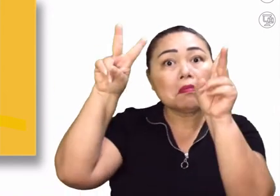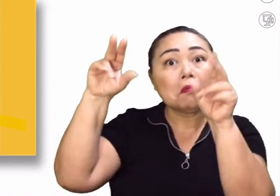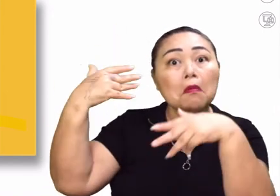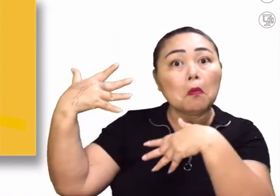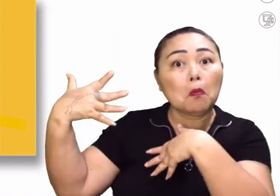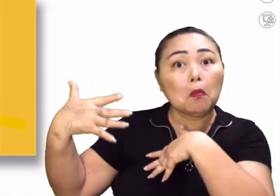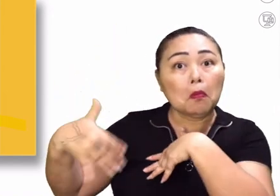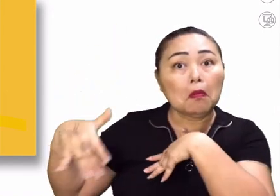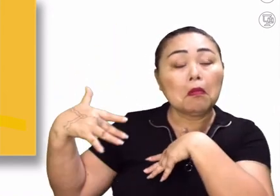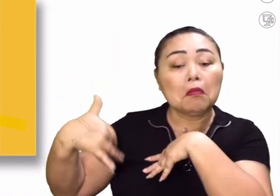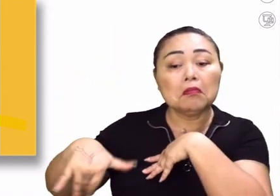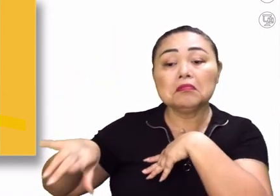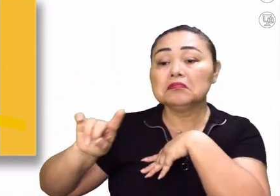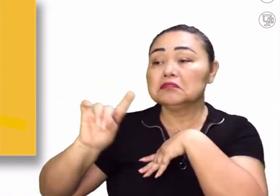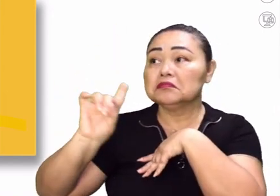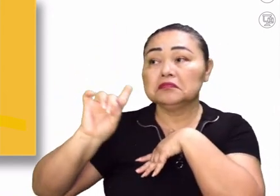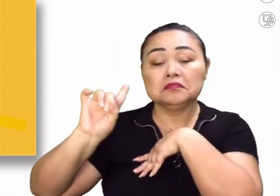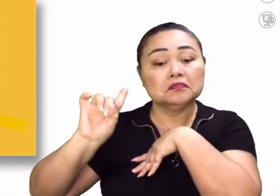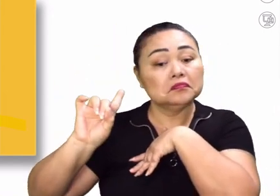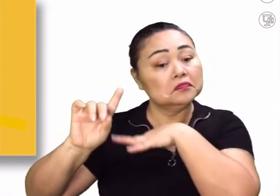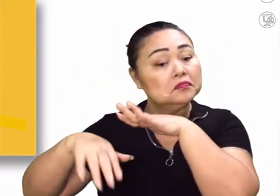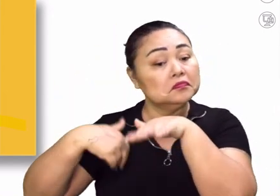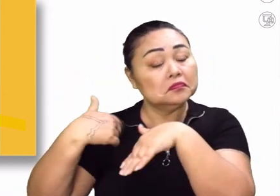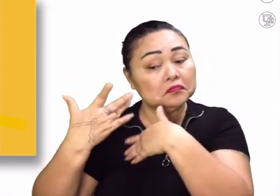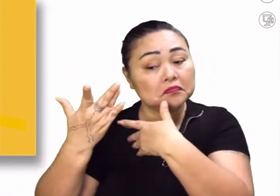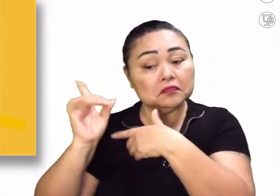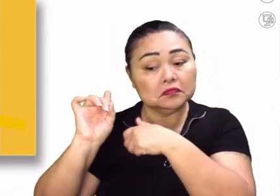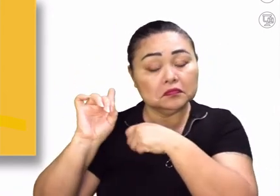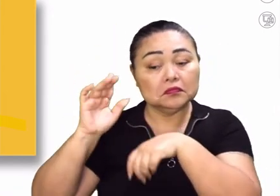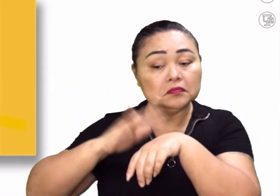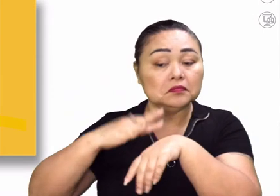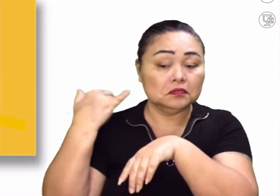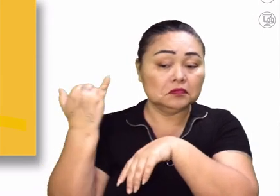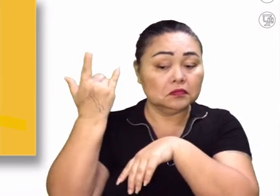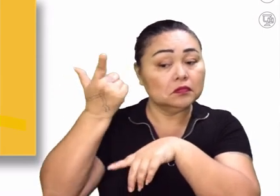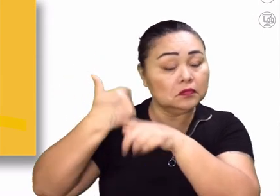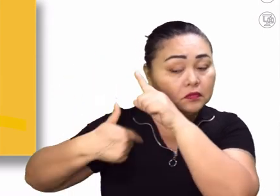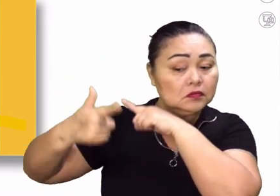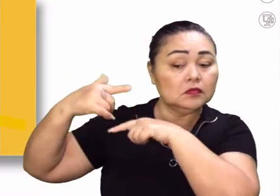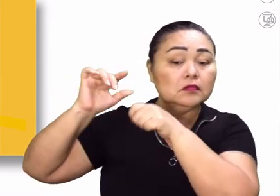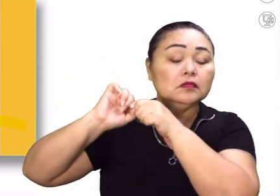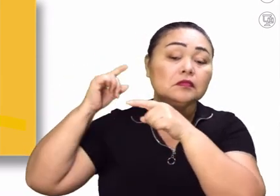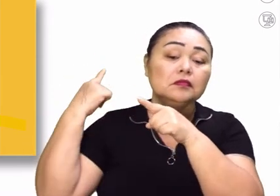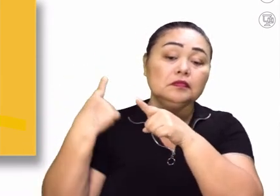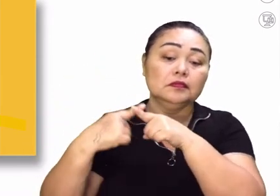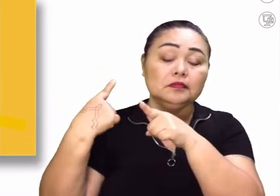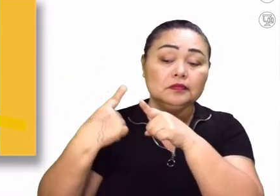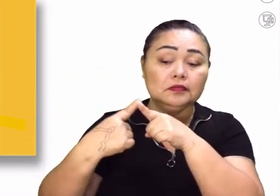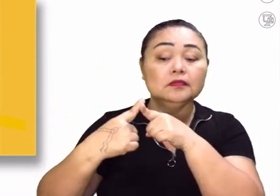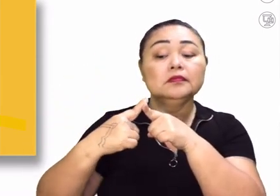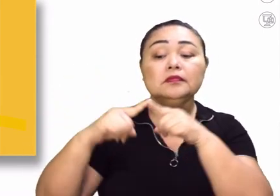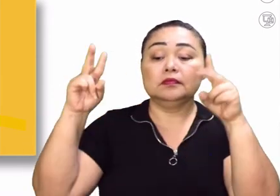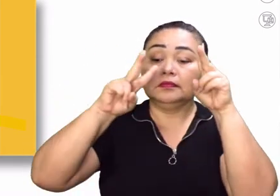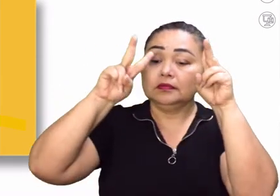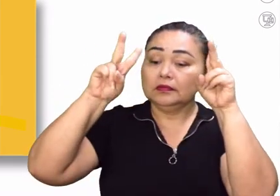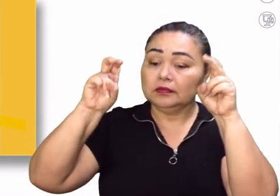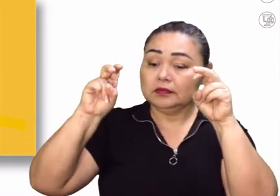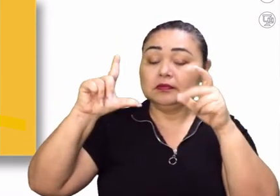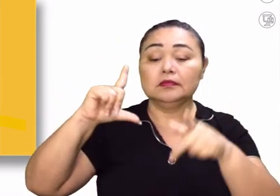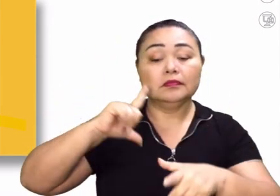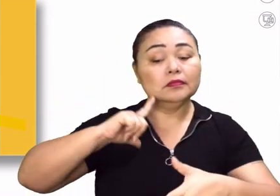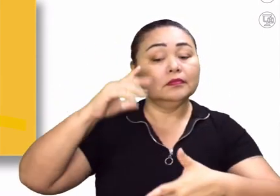exatamente não menos importante do que os outros porque são assuntos que